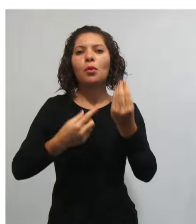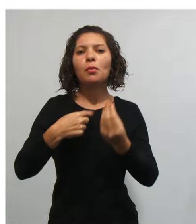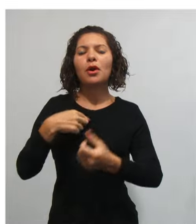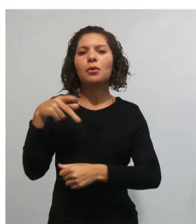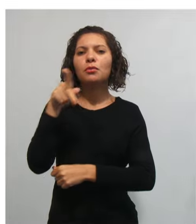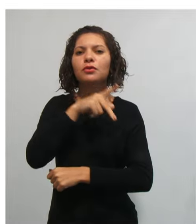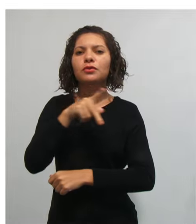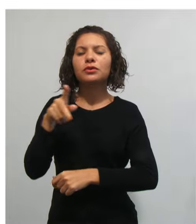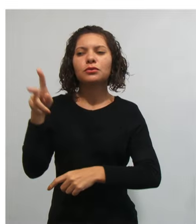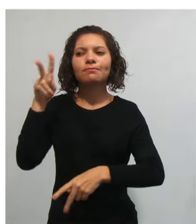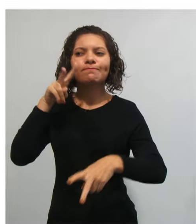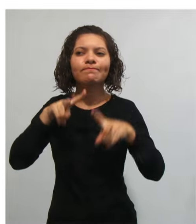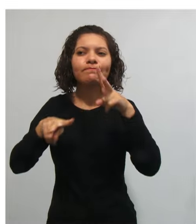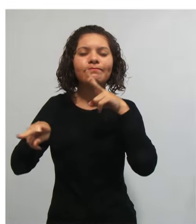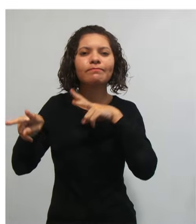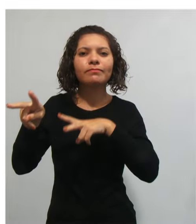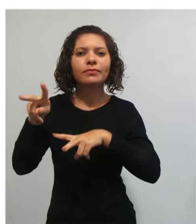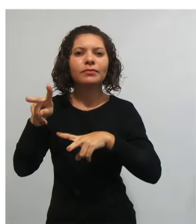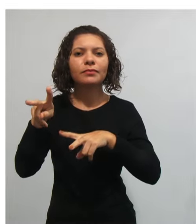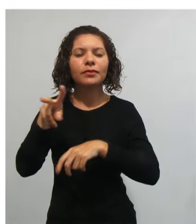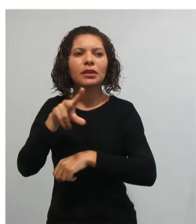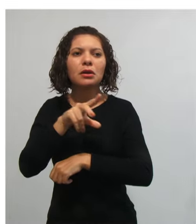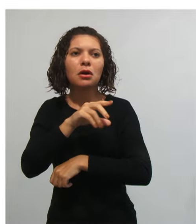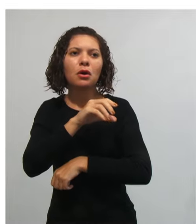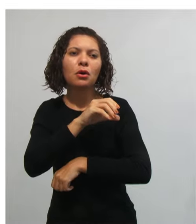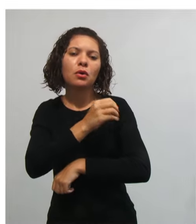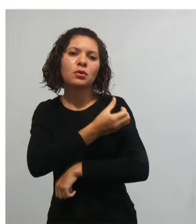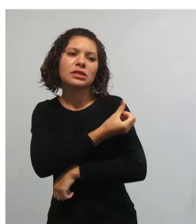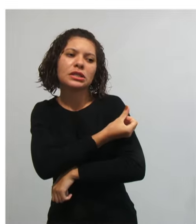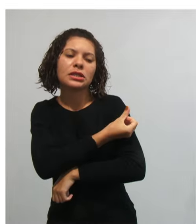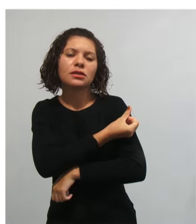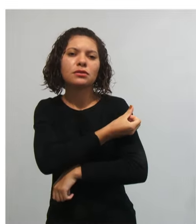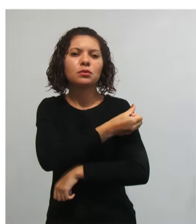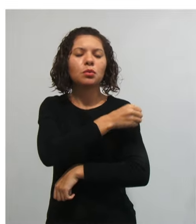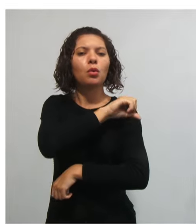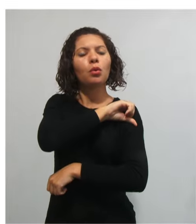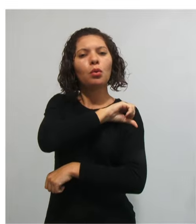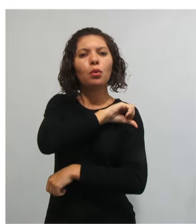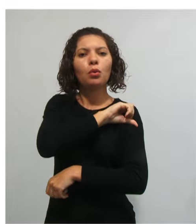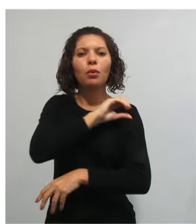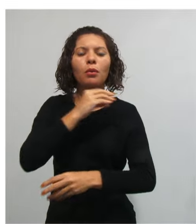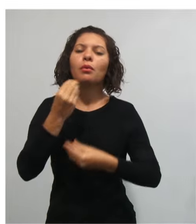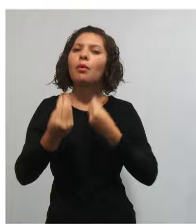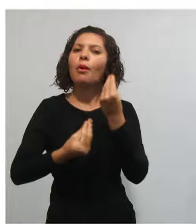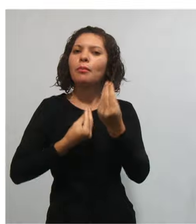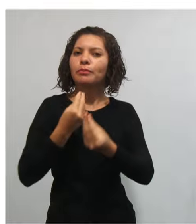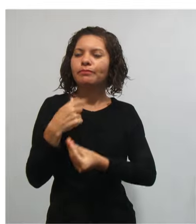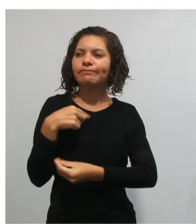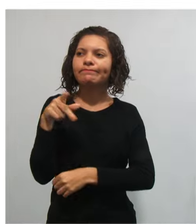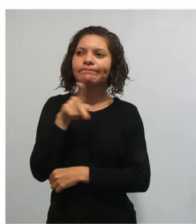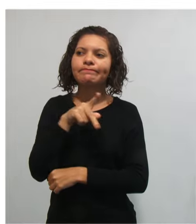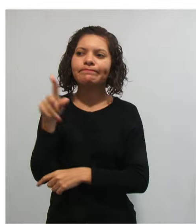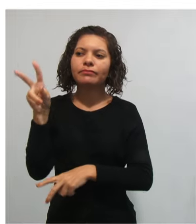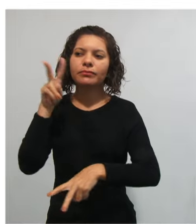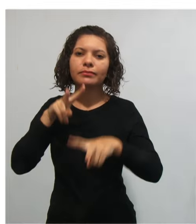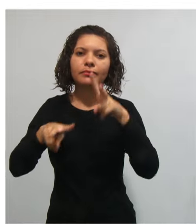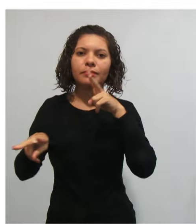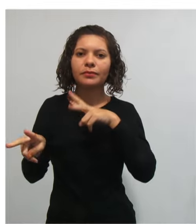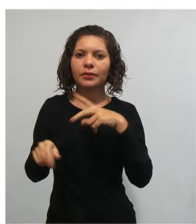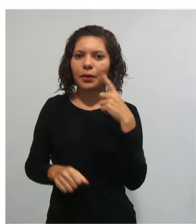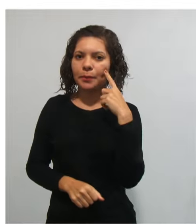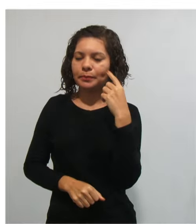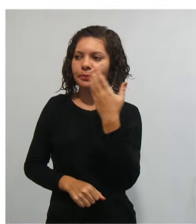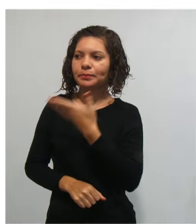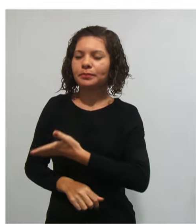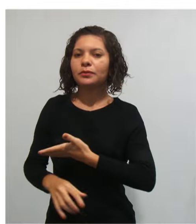ano e aqui como que eu avalio aqui nos anos finais do Ensino Fundamental que é do sexto ao 9º ano